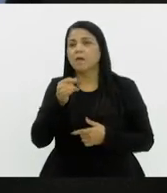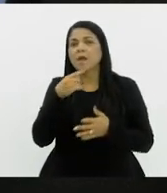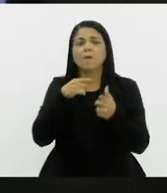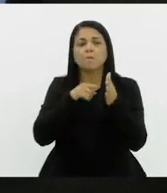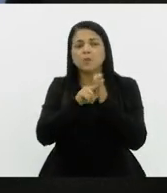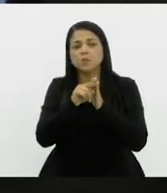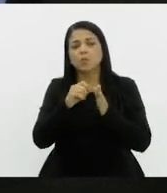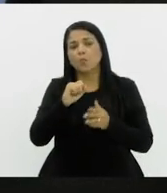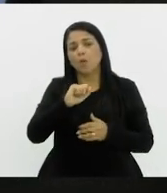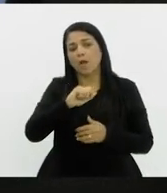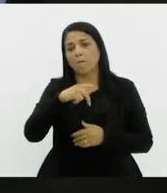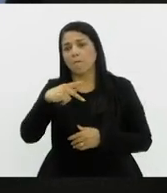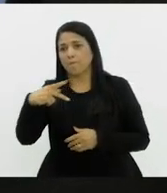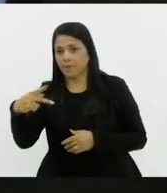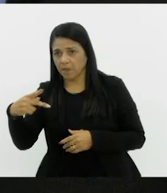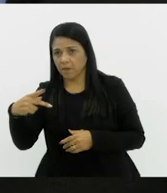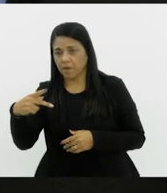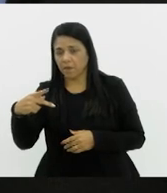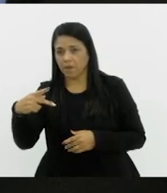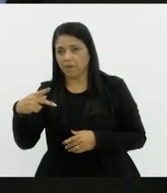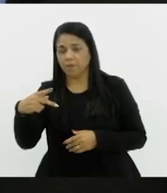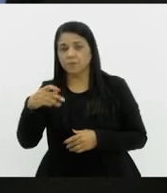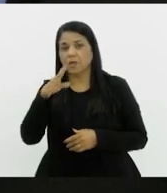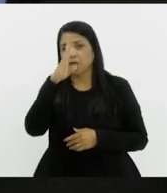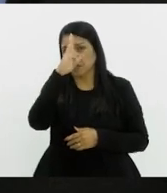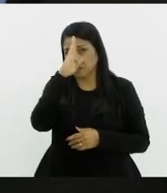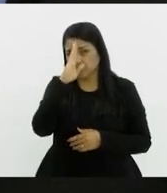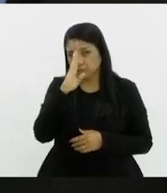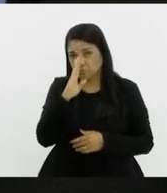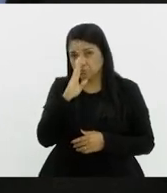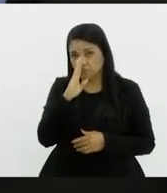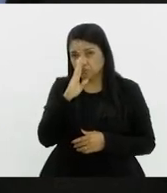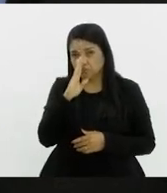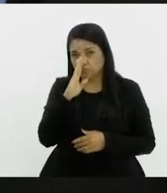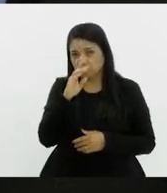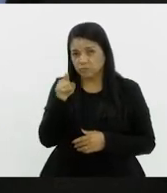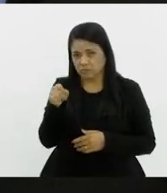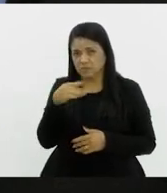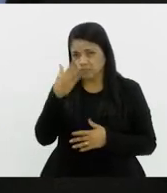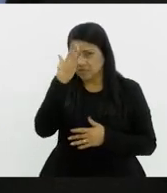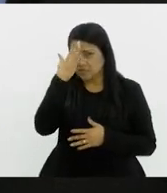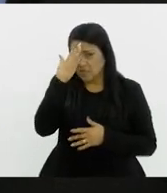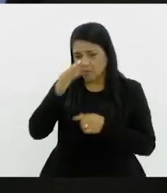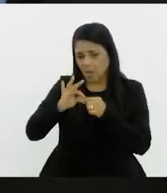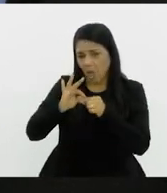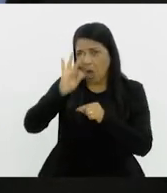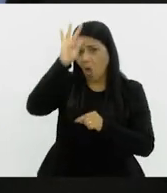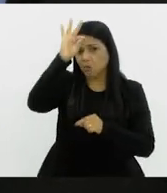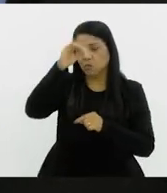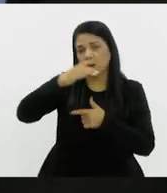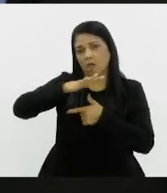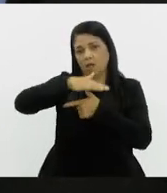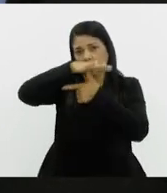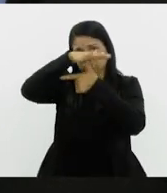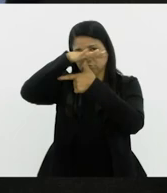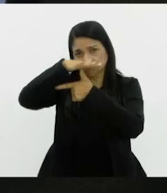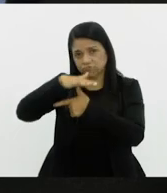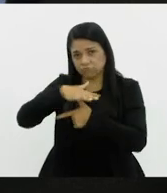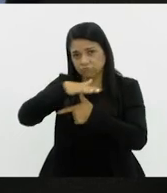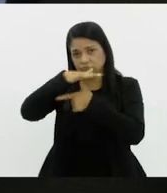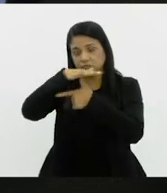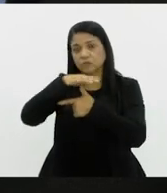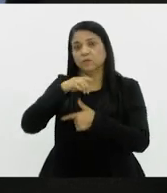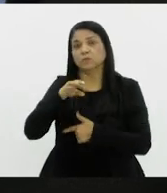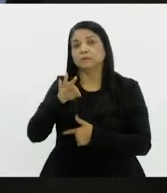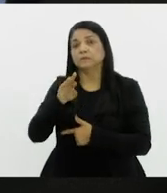que um aplicativo gratuito... Sabe dizer qual é a altura que está um helicóptero, se tiver com o transponder